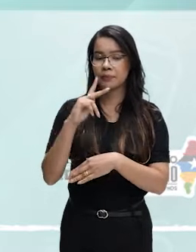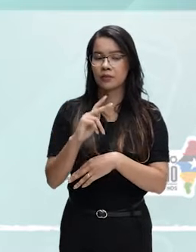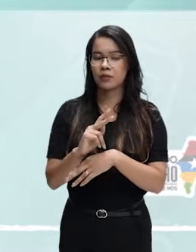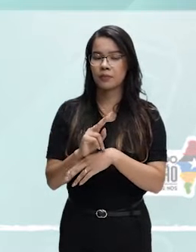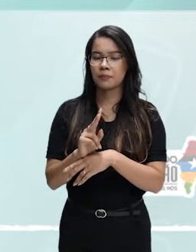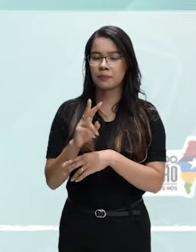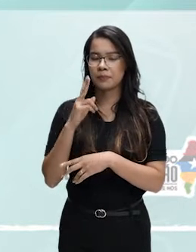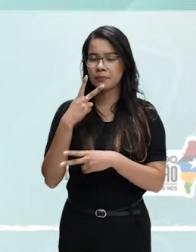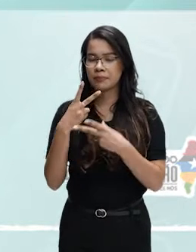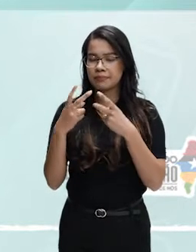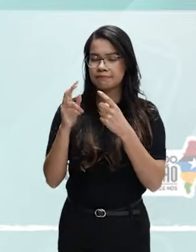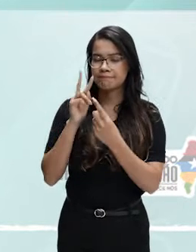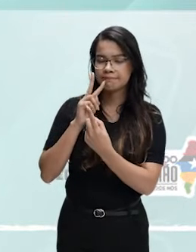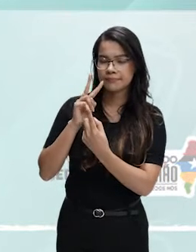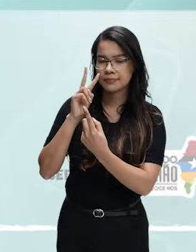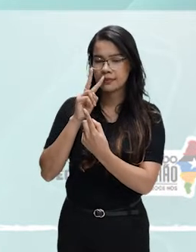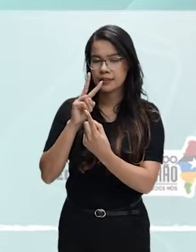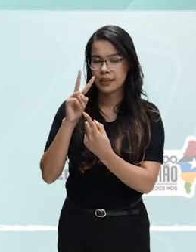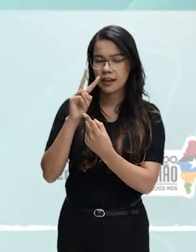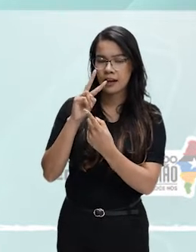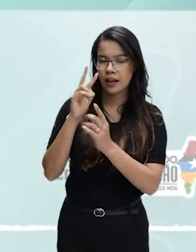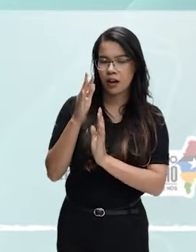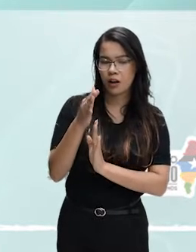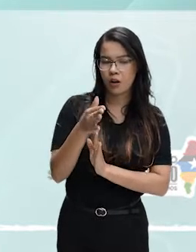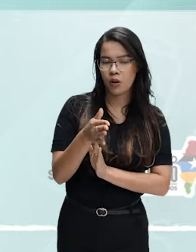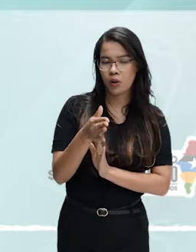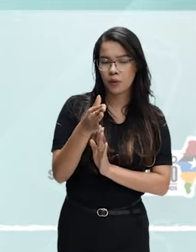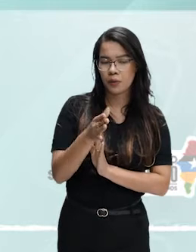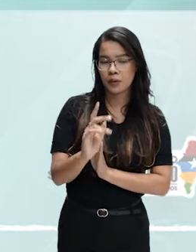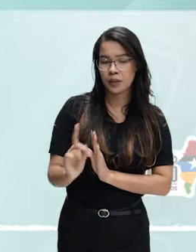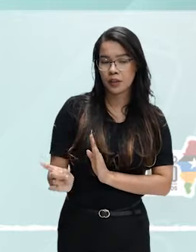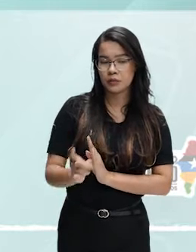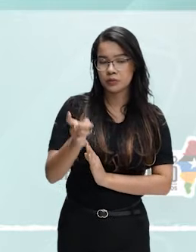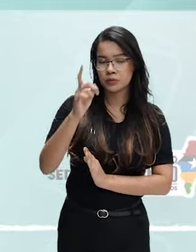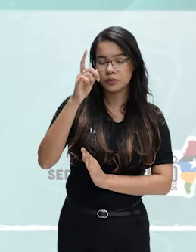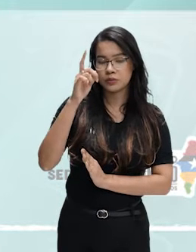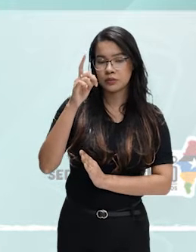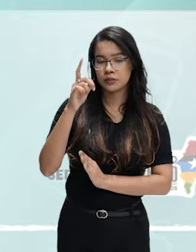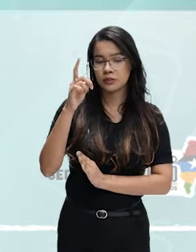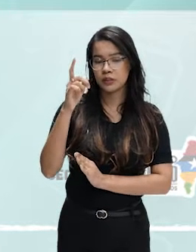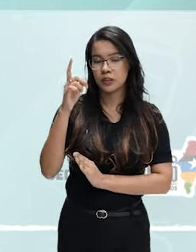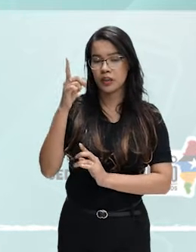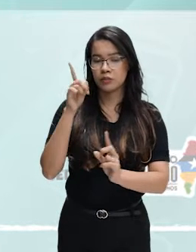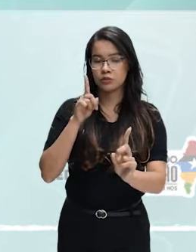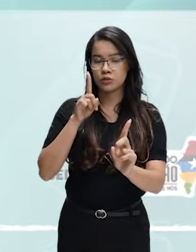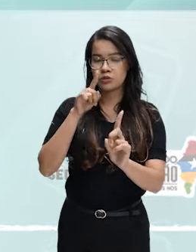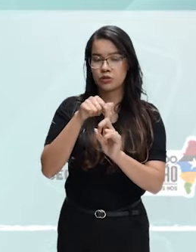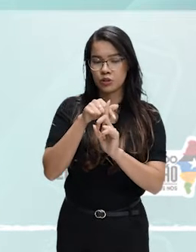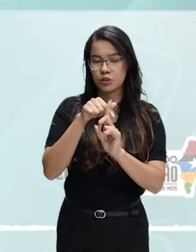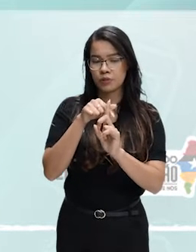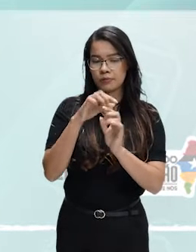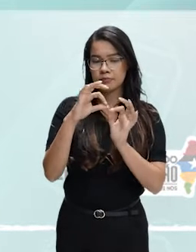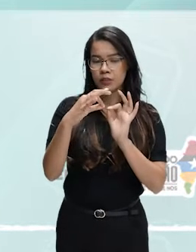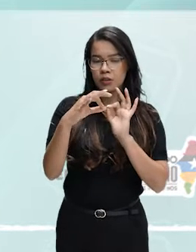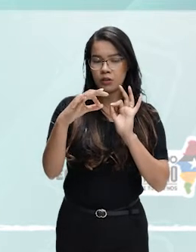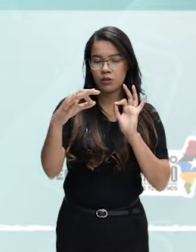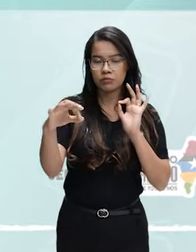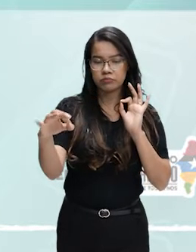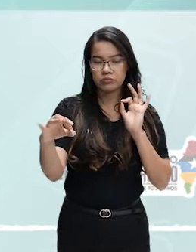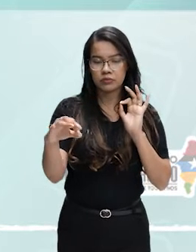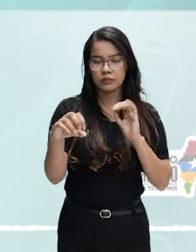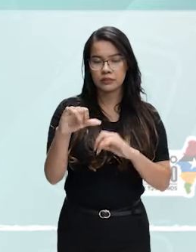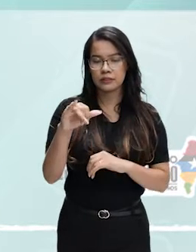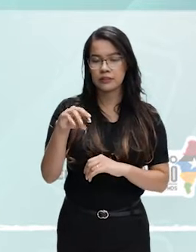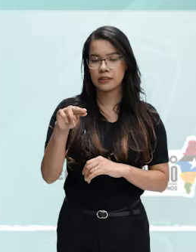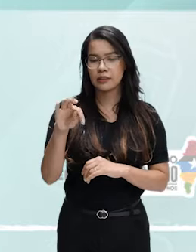sua trajetória e altura, h em metros, atingida ao longo de um certo intervalo de